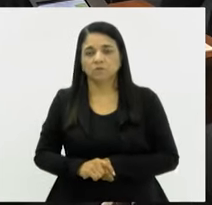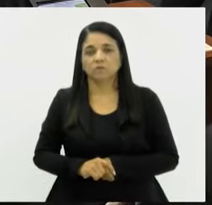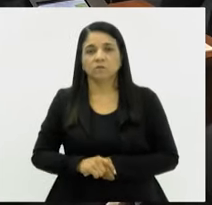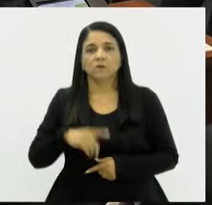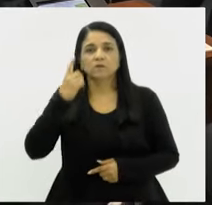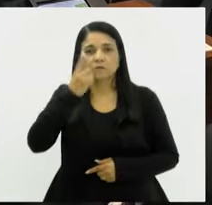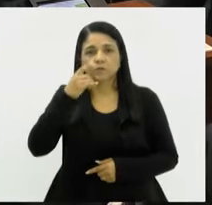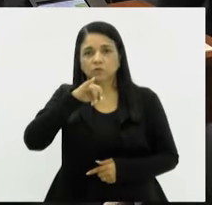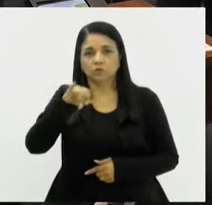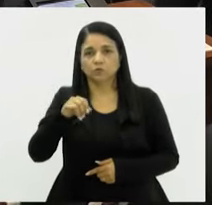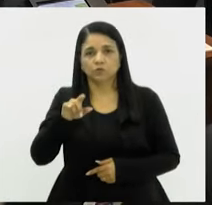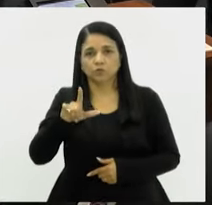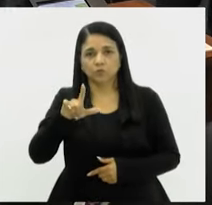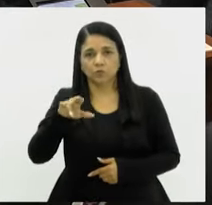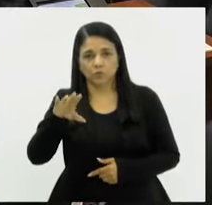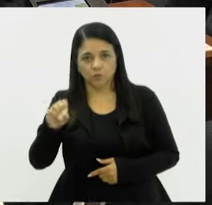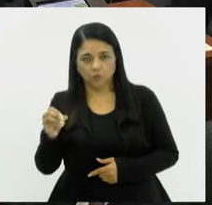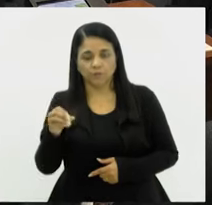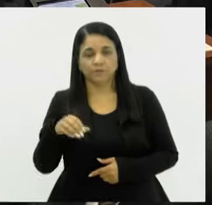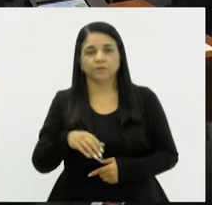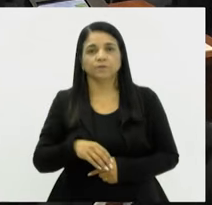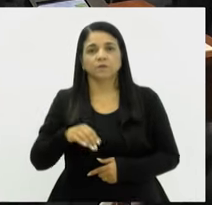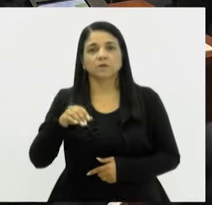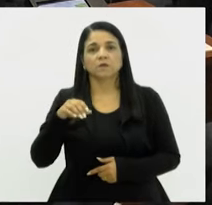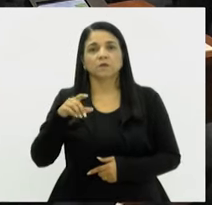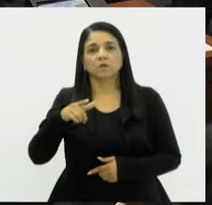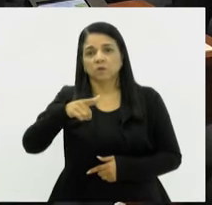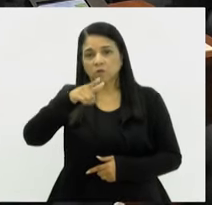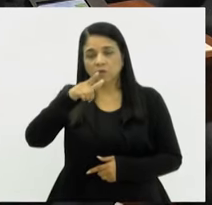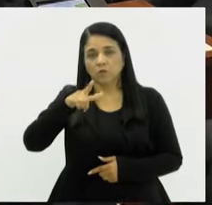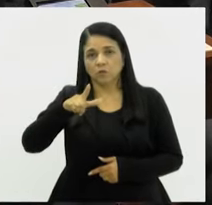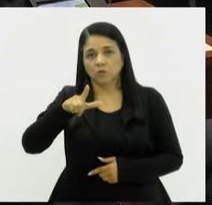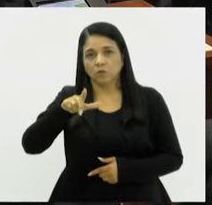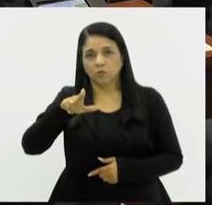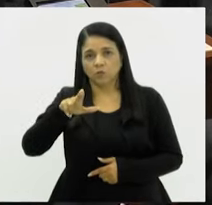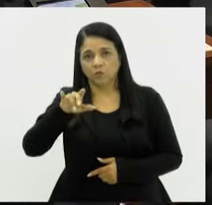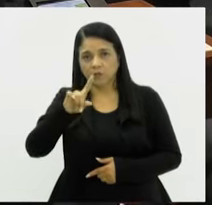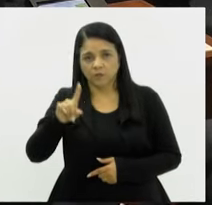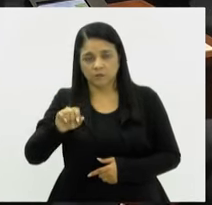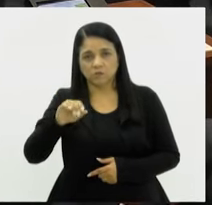Deputado Júlio Rocha. Luiz Cláudio Ribeiro.